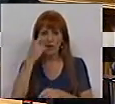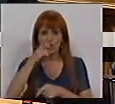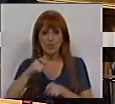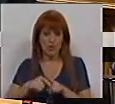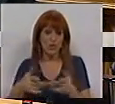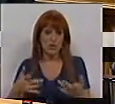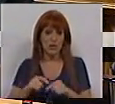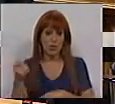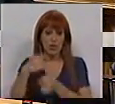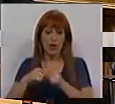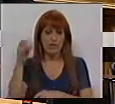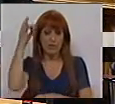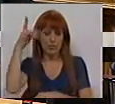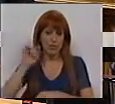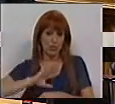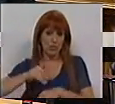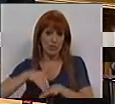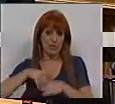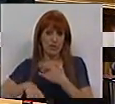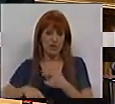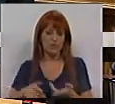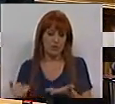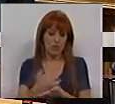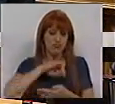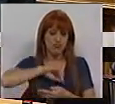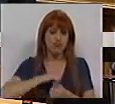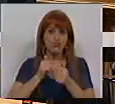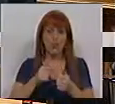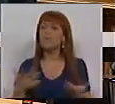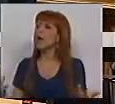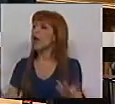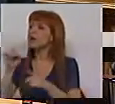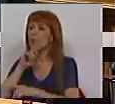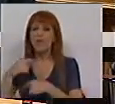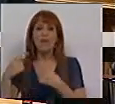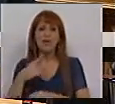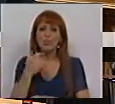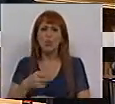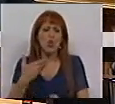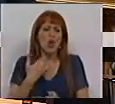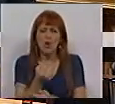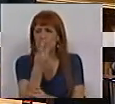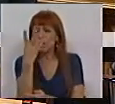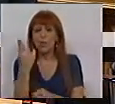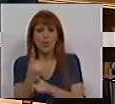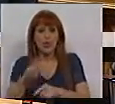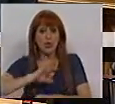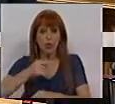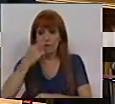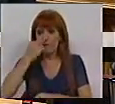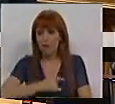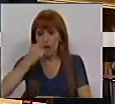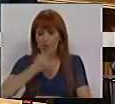humano, o tráfico ilícito. Pois até pode haver muitas drogas, dado que o mundo